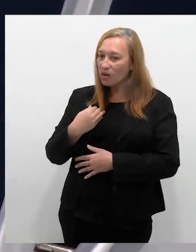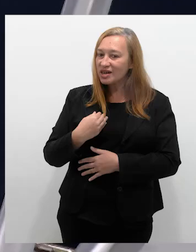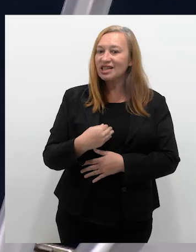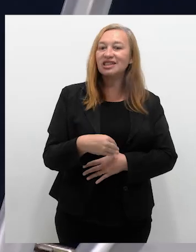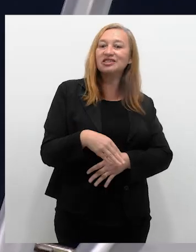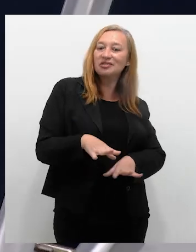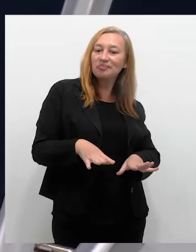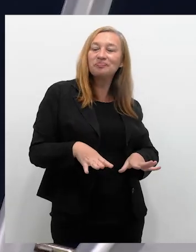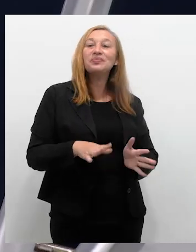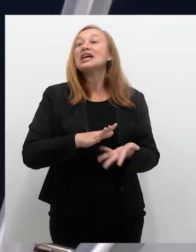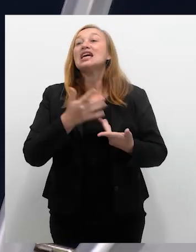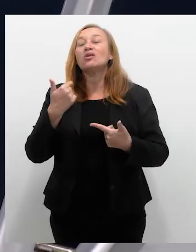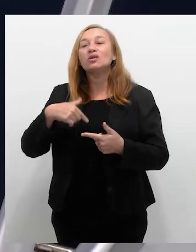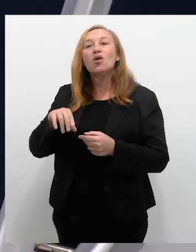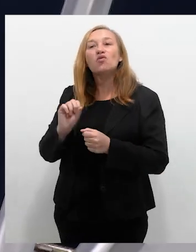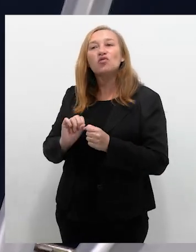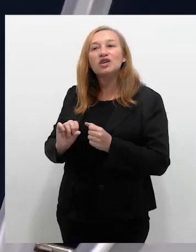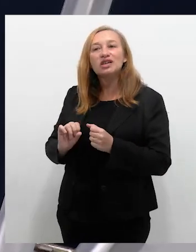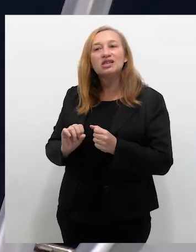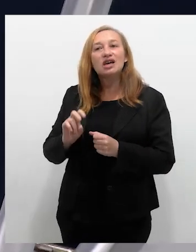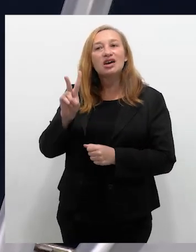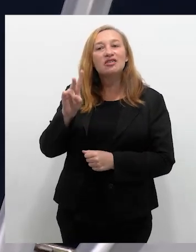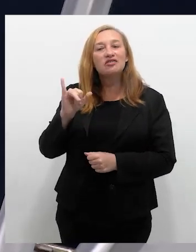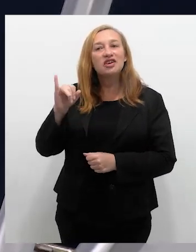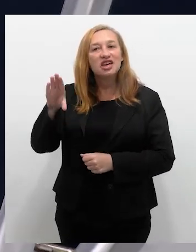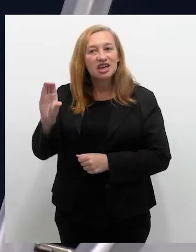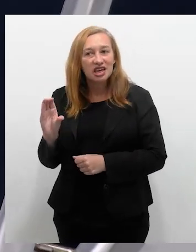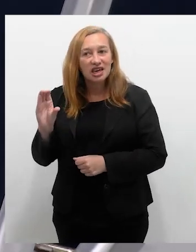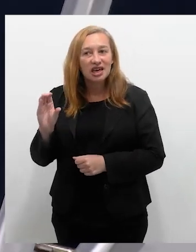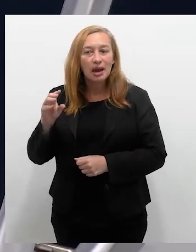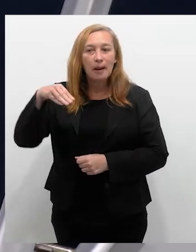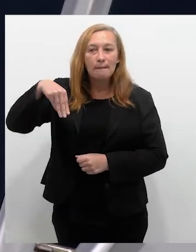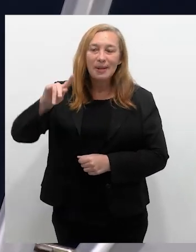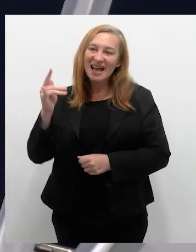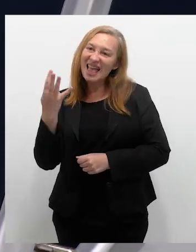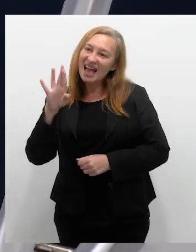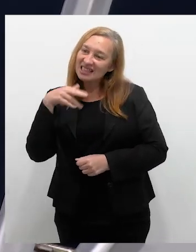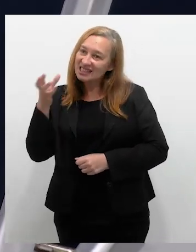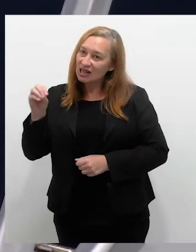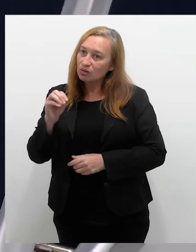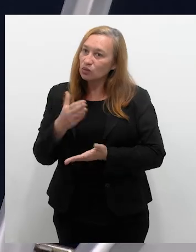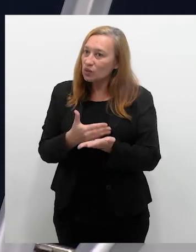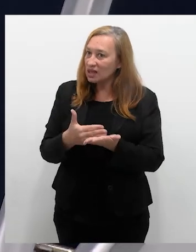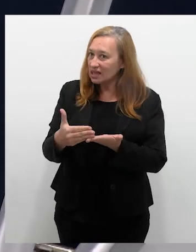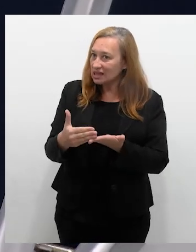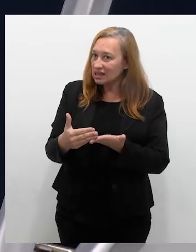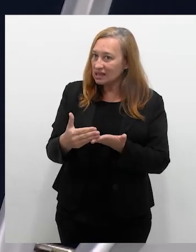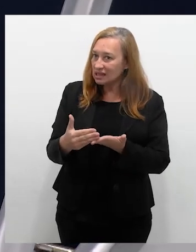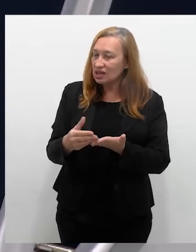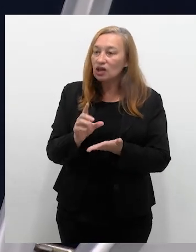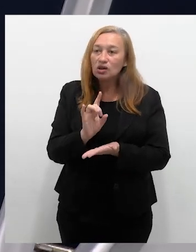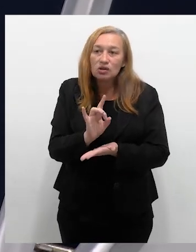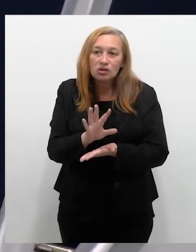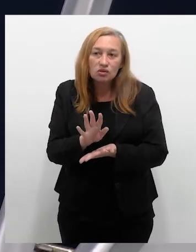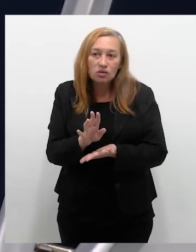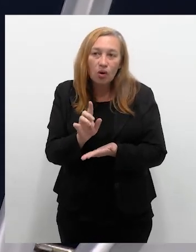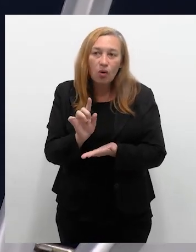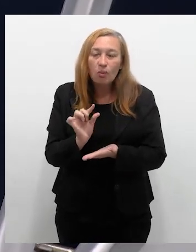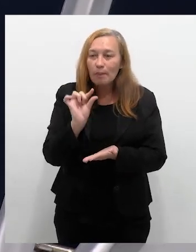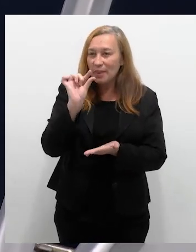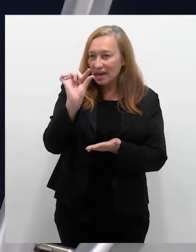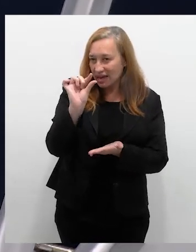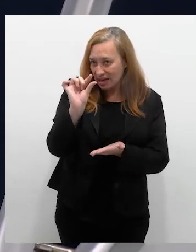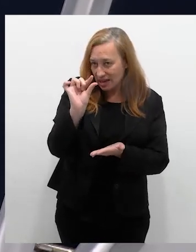né? E quando eu fui fazer Vicky Veronese em Malhação, de início era para ser apenas uma